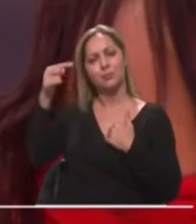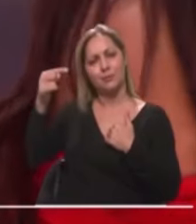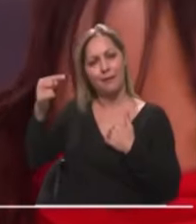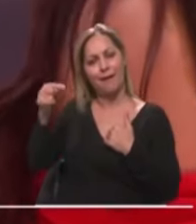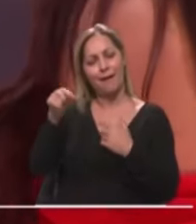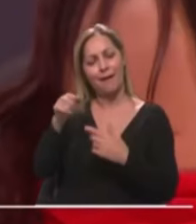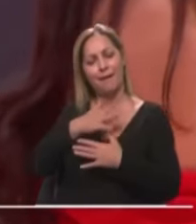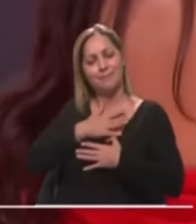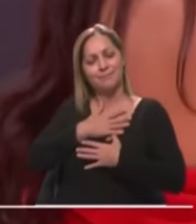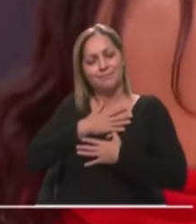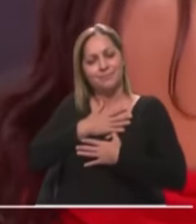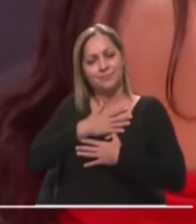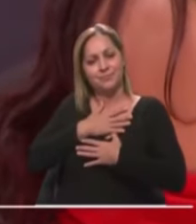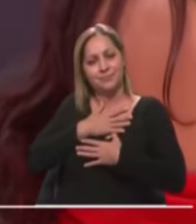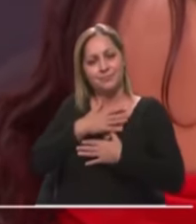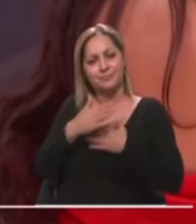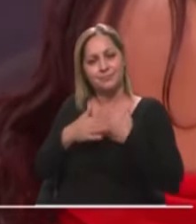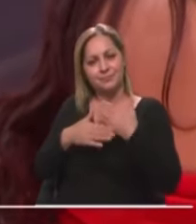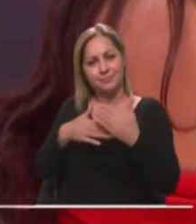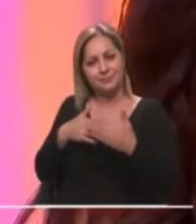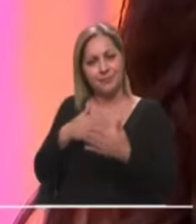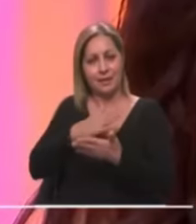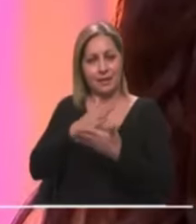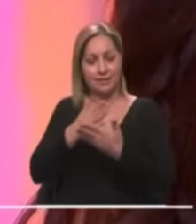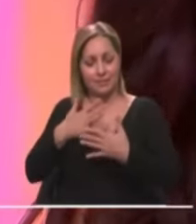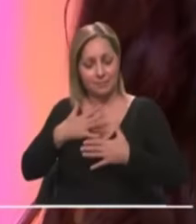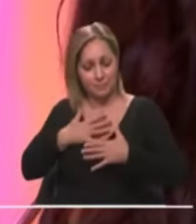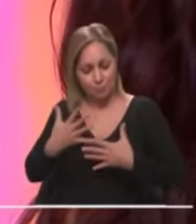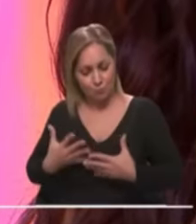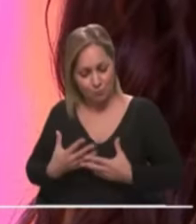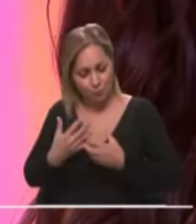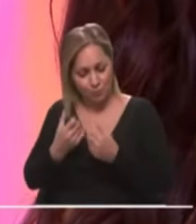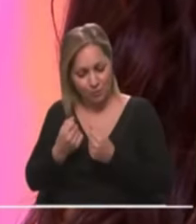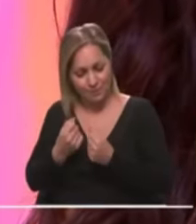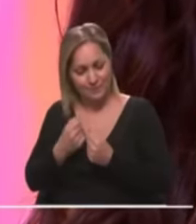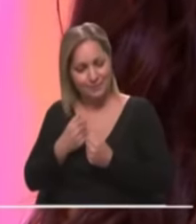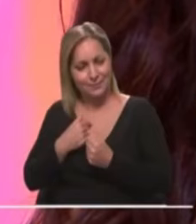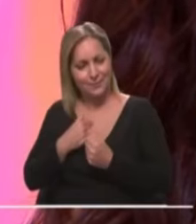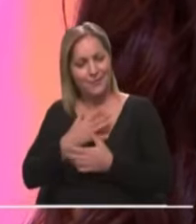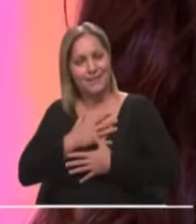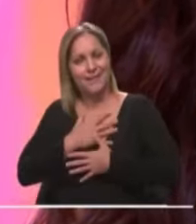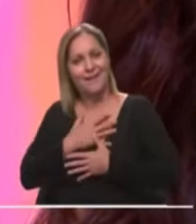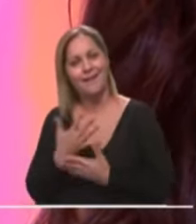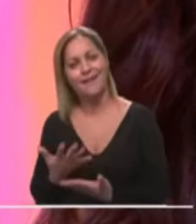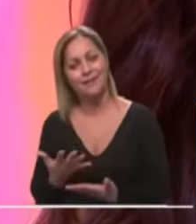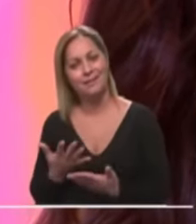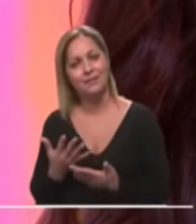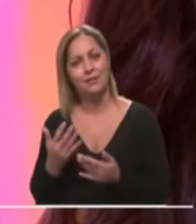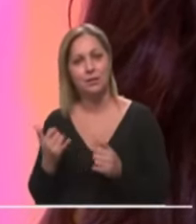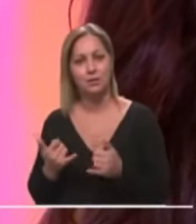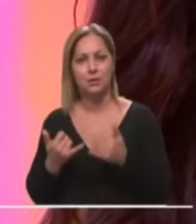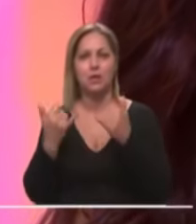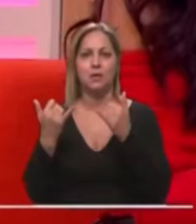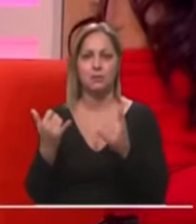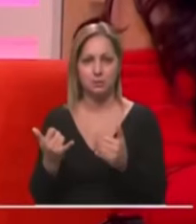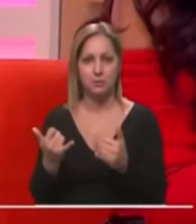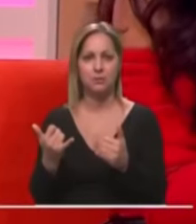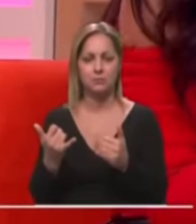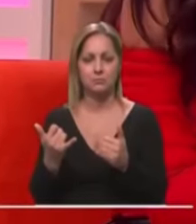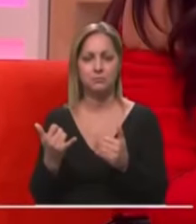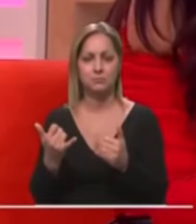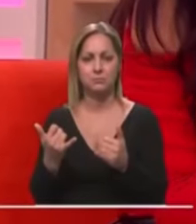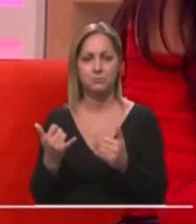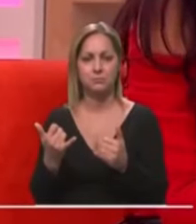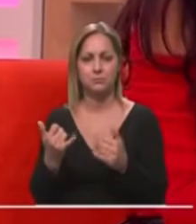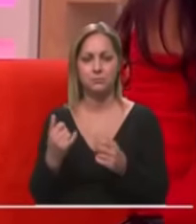seguida, isto dura até sermos conquistadas, não é? Depois a seguir vem o lado do que eu